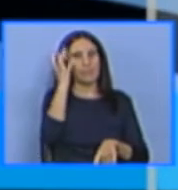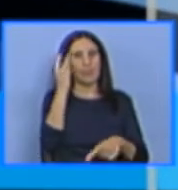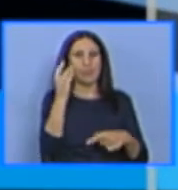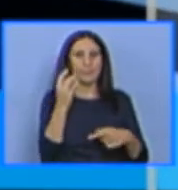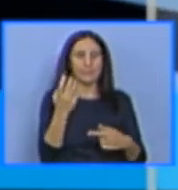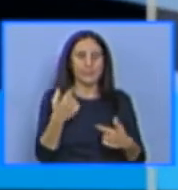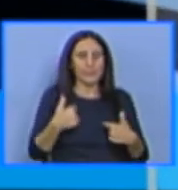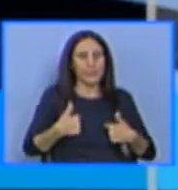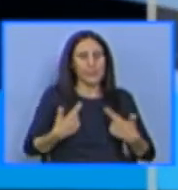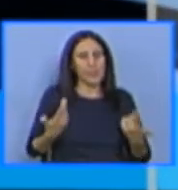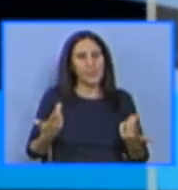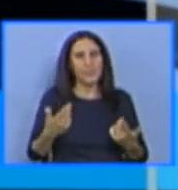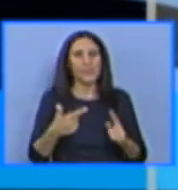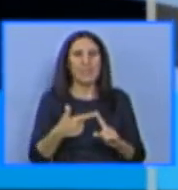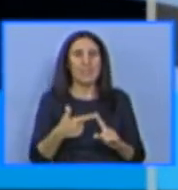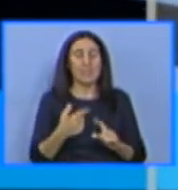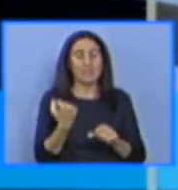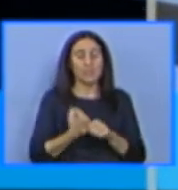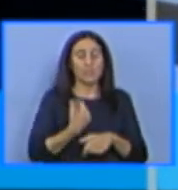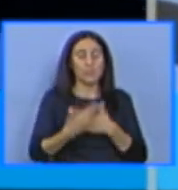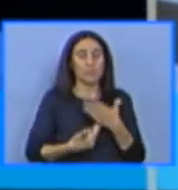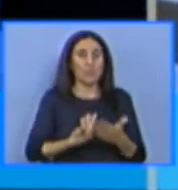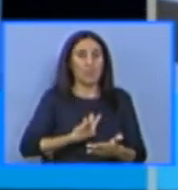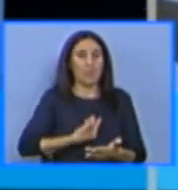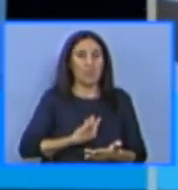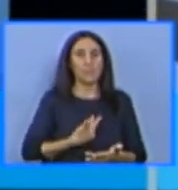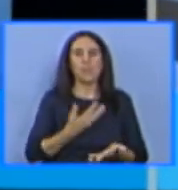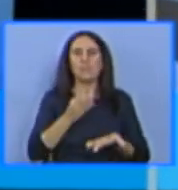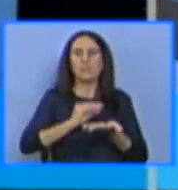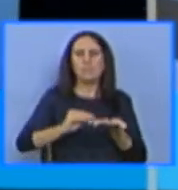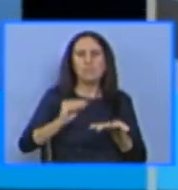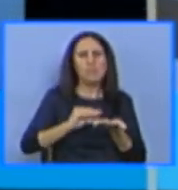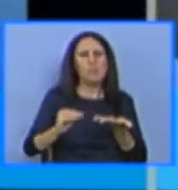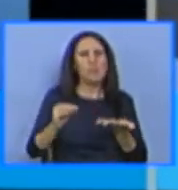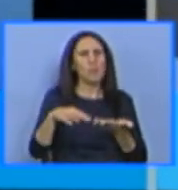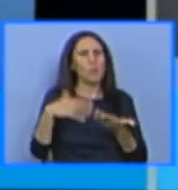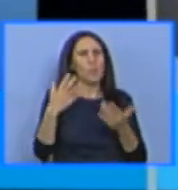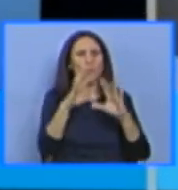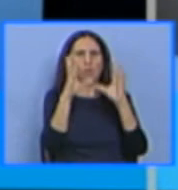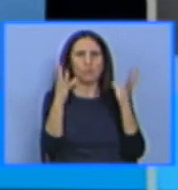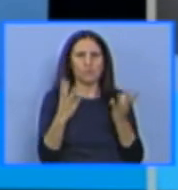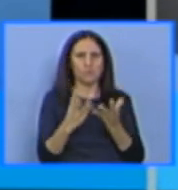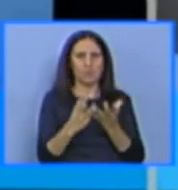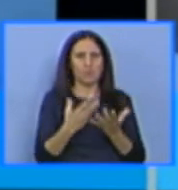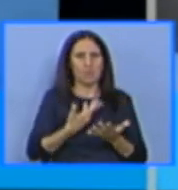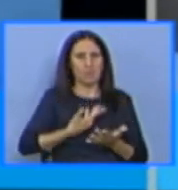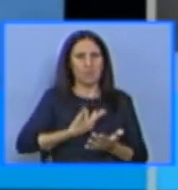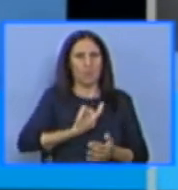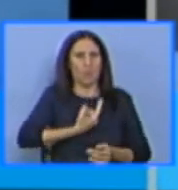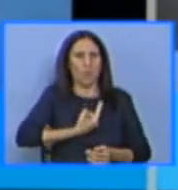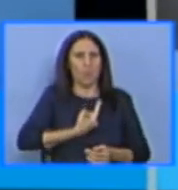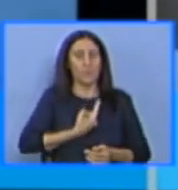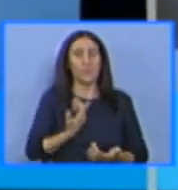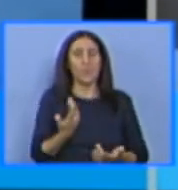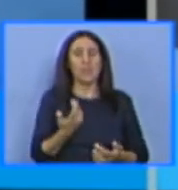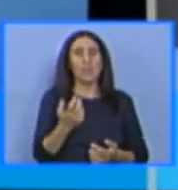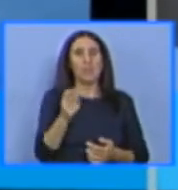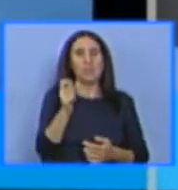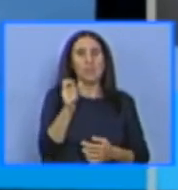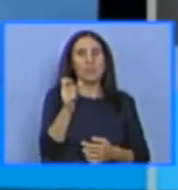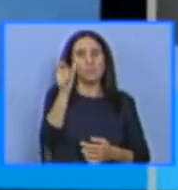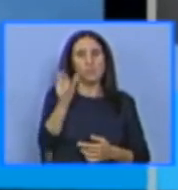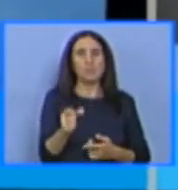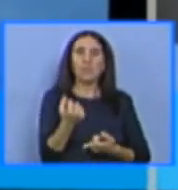e aqueles que desempenham as funções que eu desempenhei, seja de secretário, seja de vigário-geral. Há a pessoa que tem que dizer